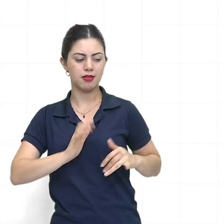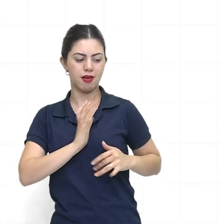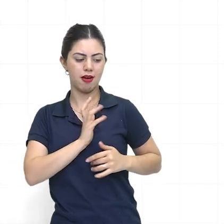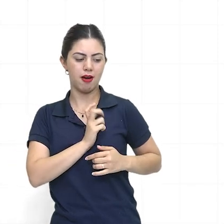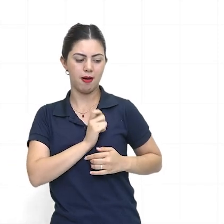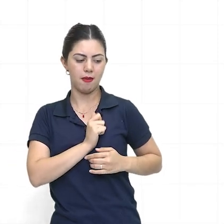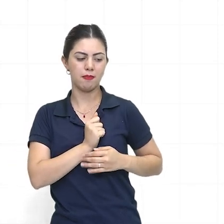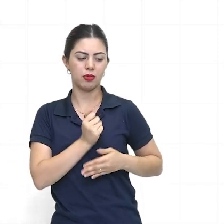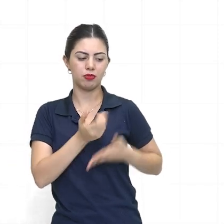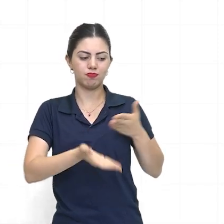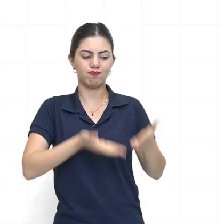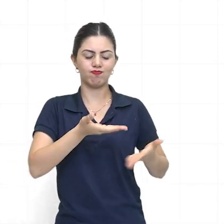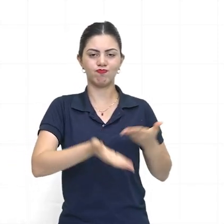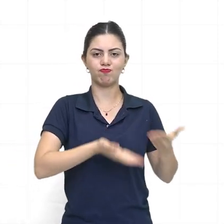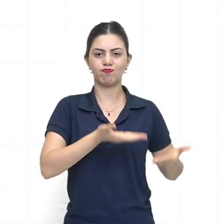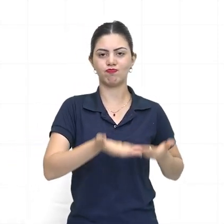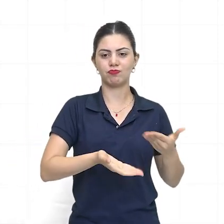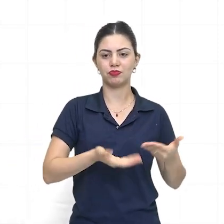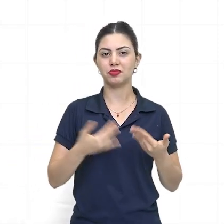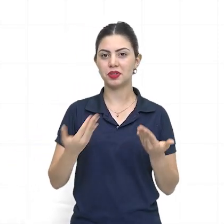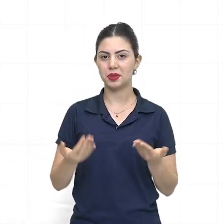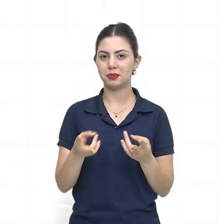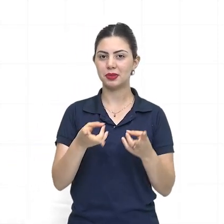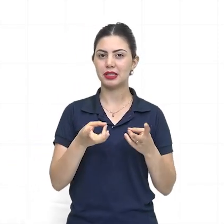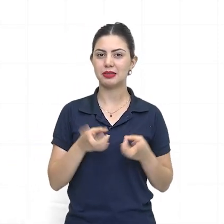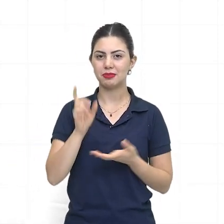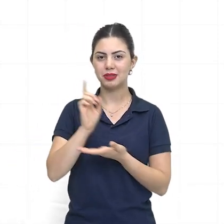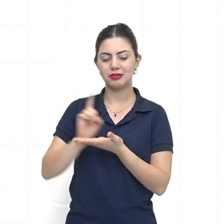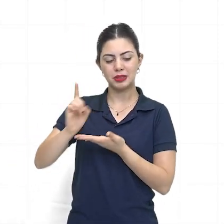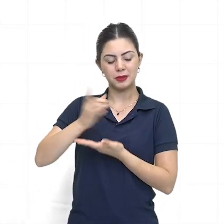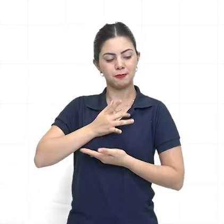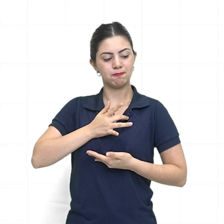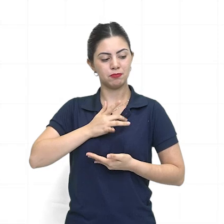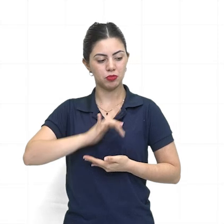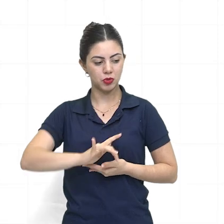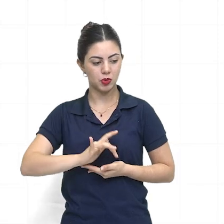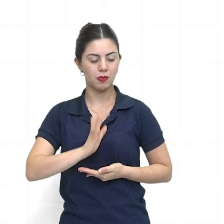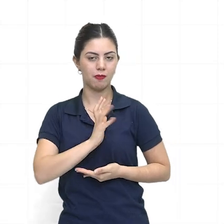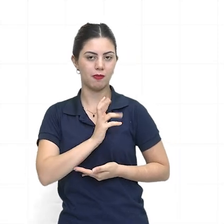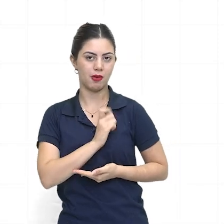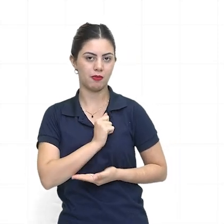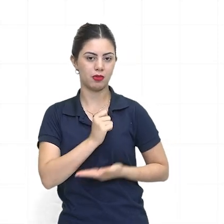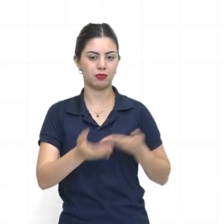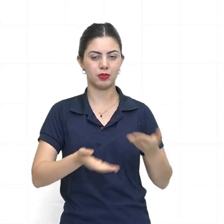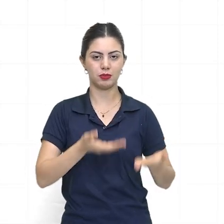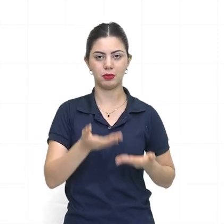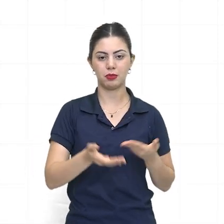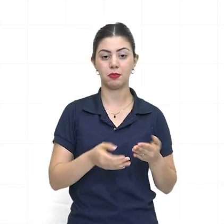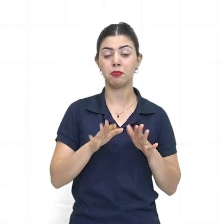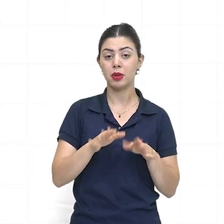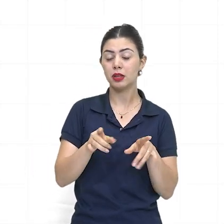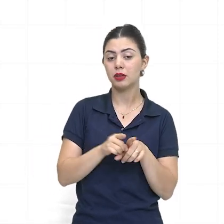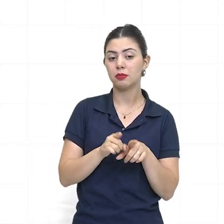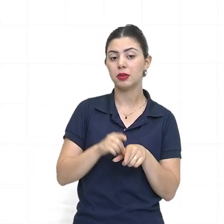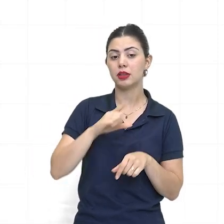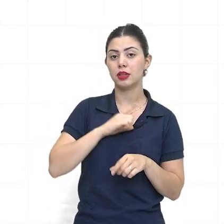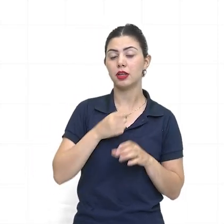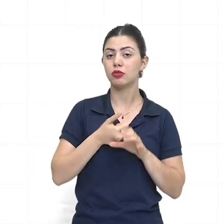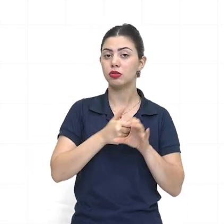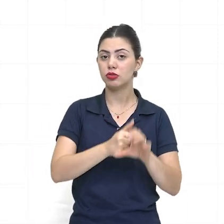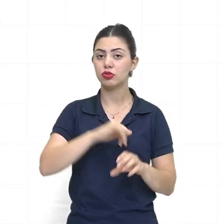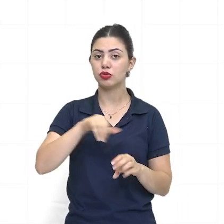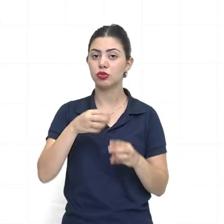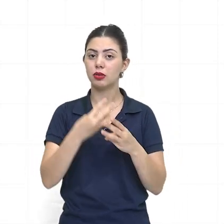quem sofre. A própria solidariedade divina é presente. Mas, além do judaísmo e do cristianismo,